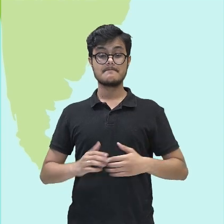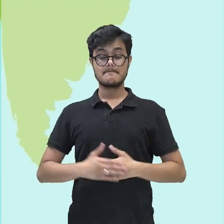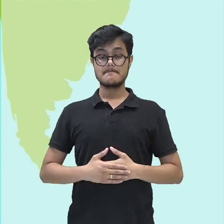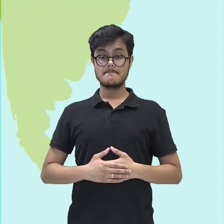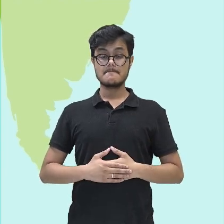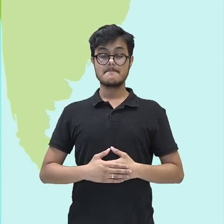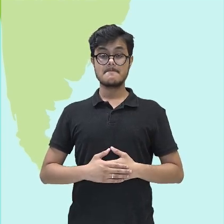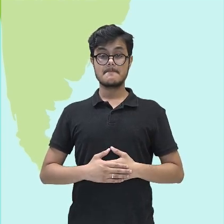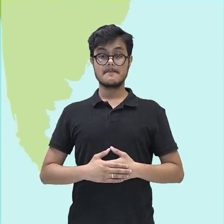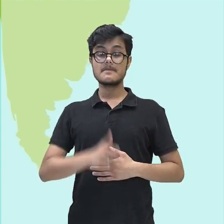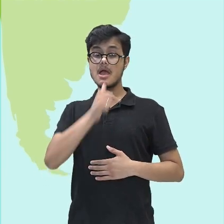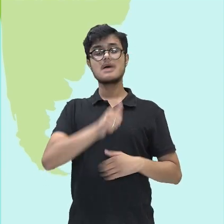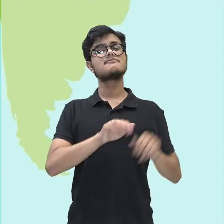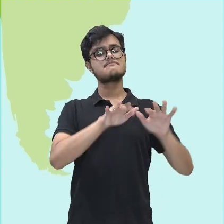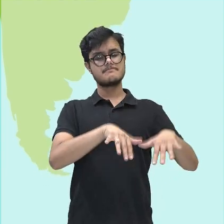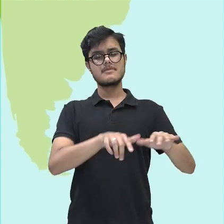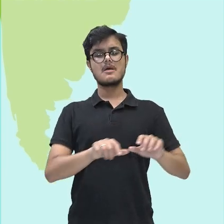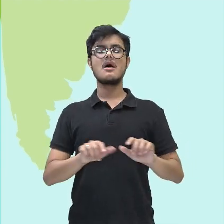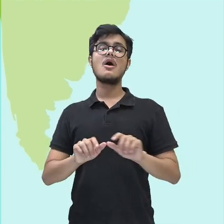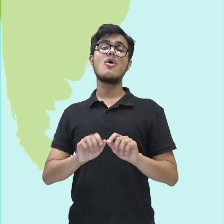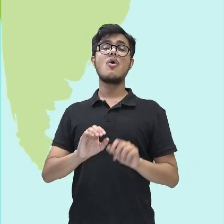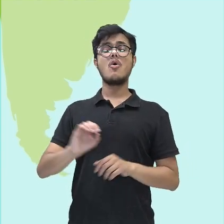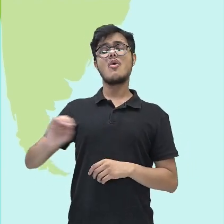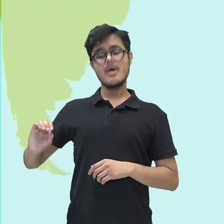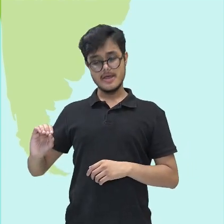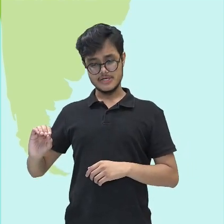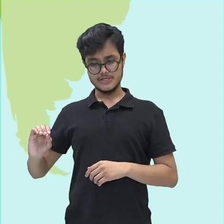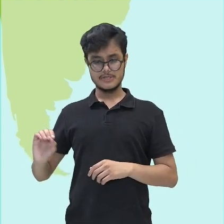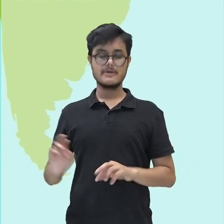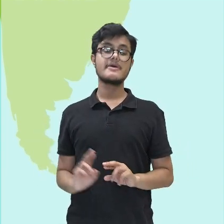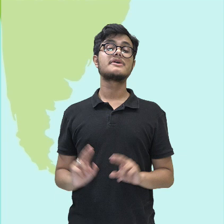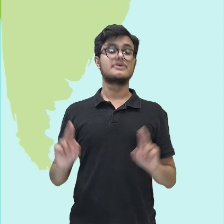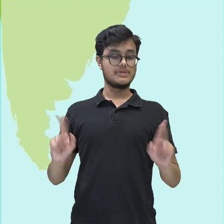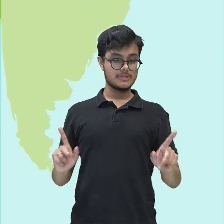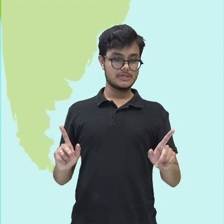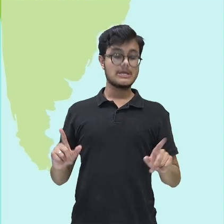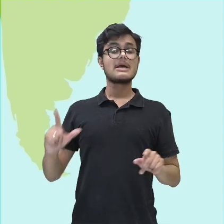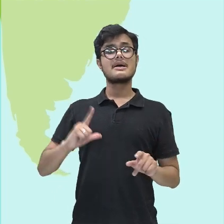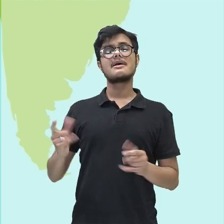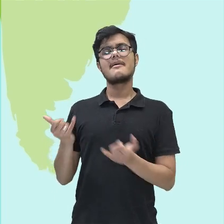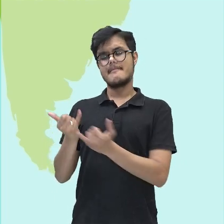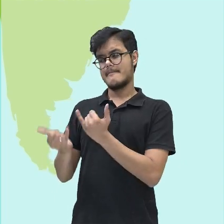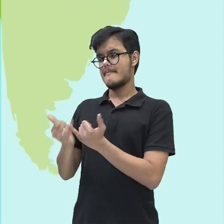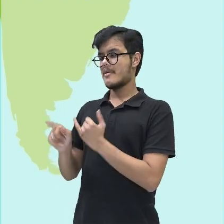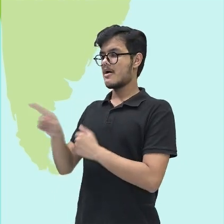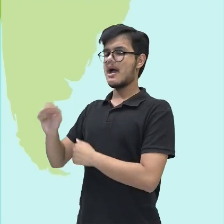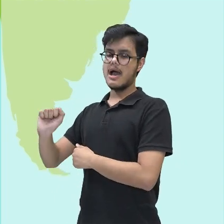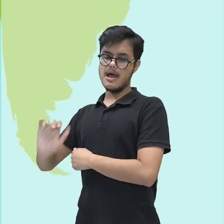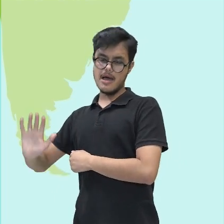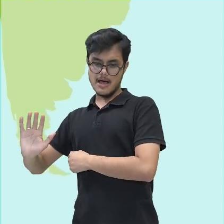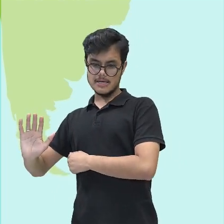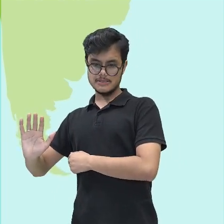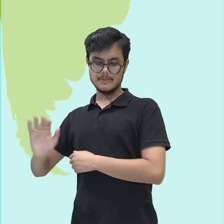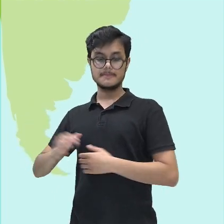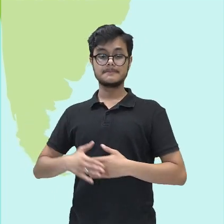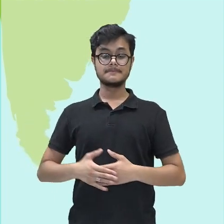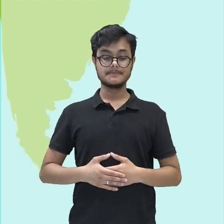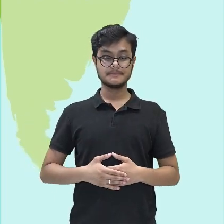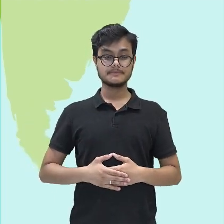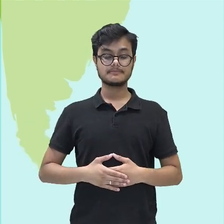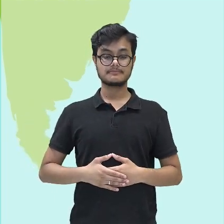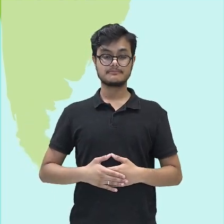Oceano Pacífico na parte equatorial oeste, próximo à Austrália e à Indonésia. Os ventos alísios, que